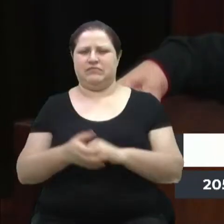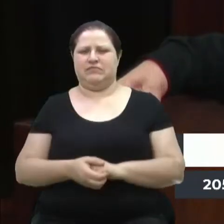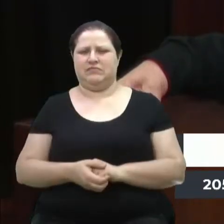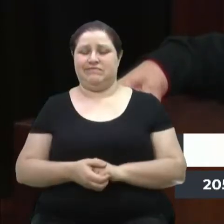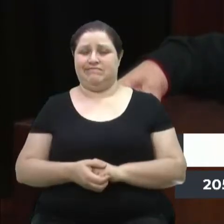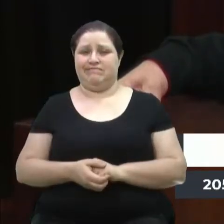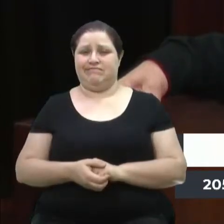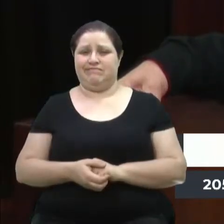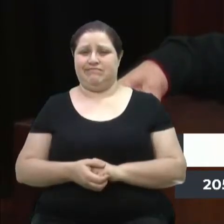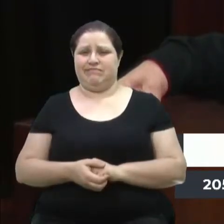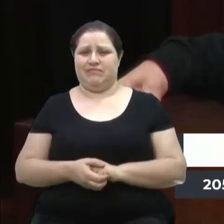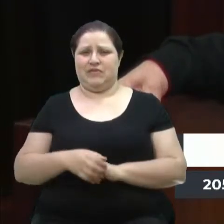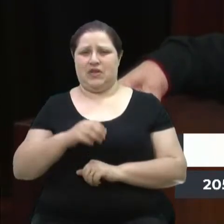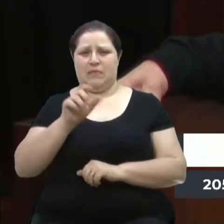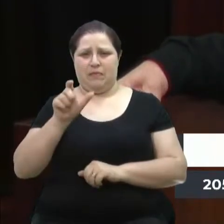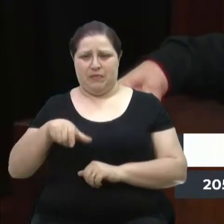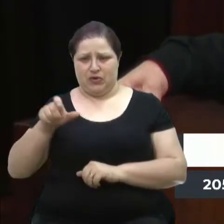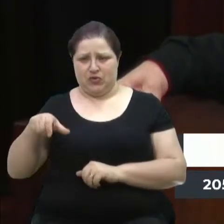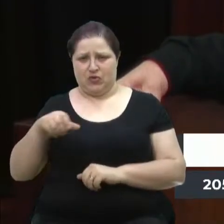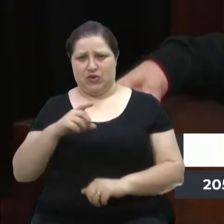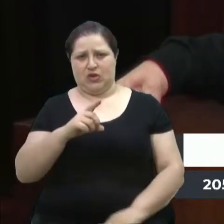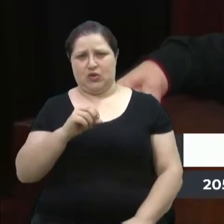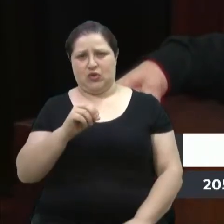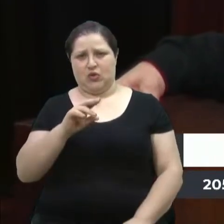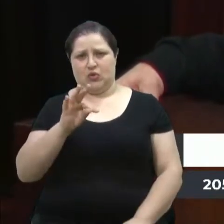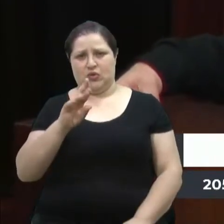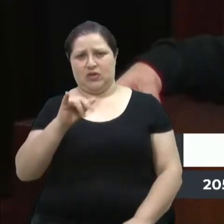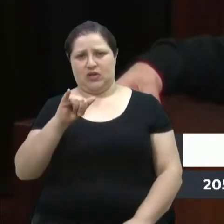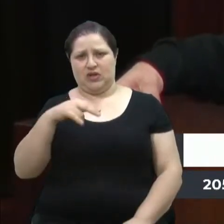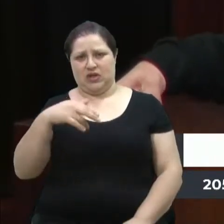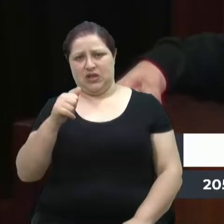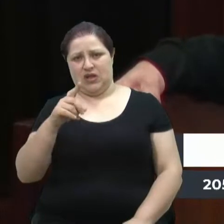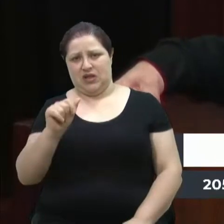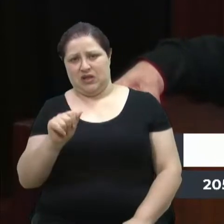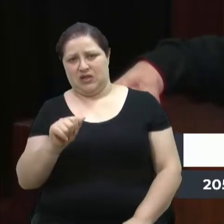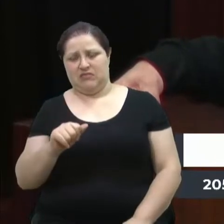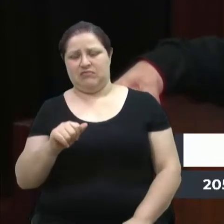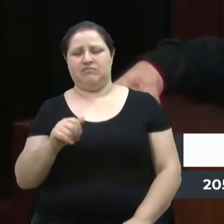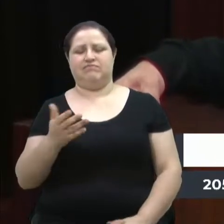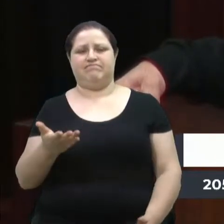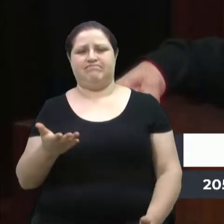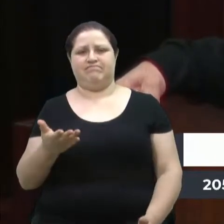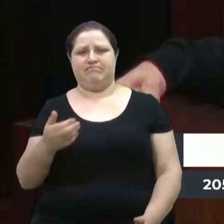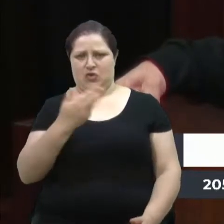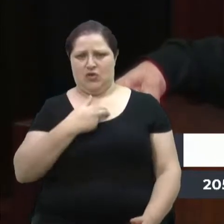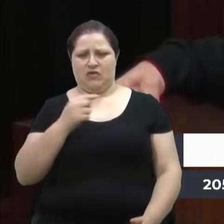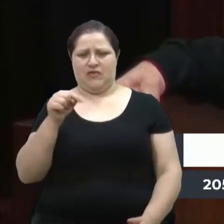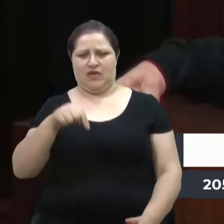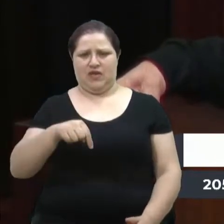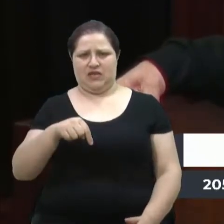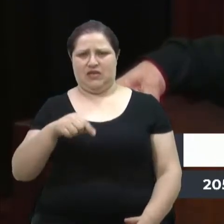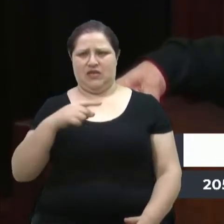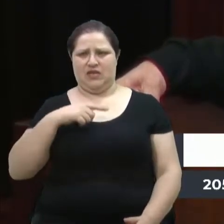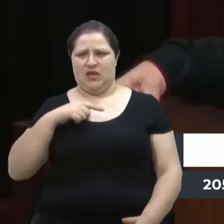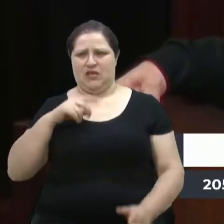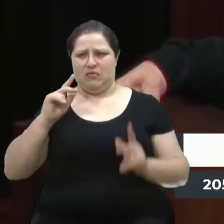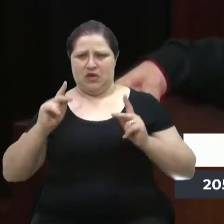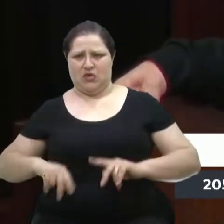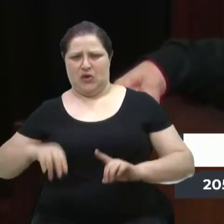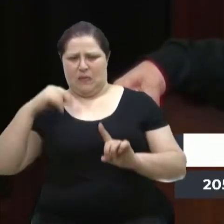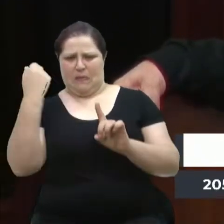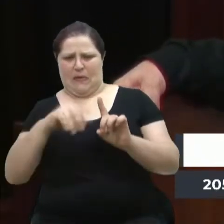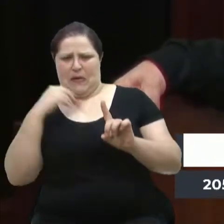as pessoas doutrinados que a gente vai levar para o lado olha a vereador quando a gente se candidata a vereadora algum cargo público a gente tem que saber que as não é só tapinha